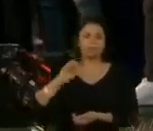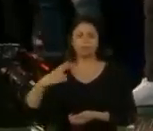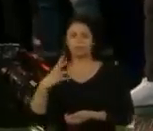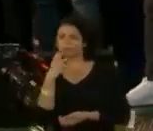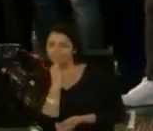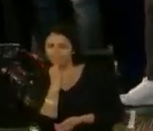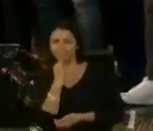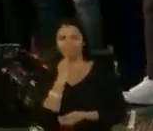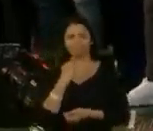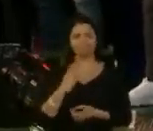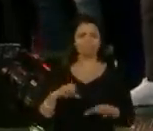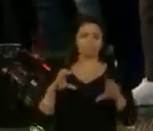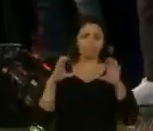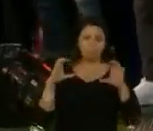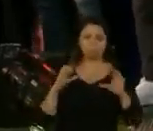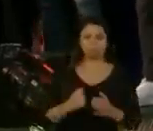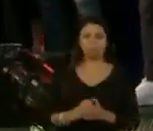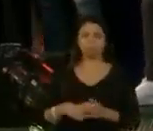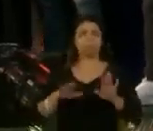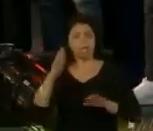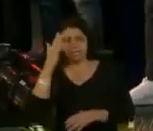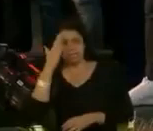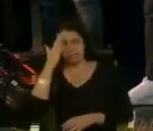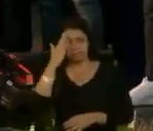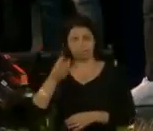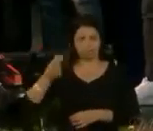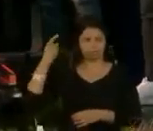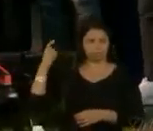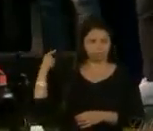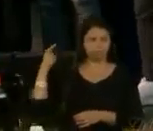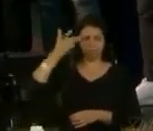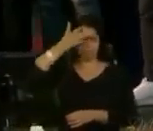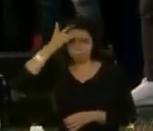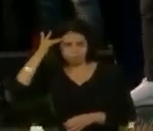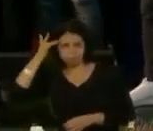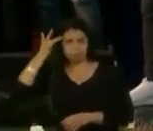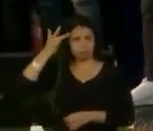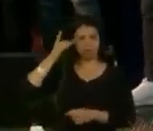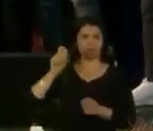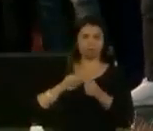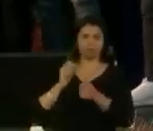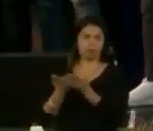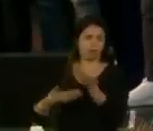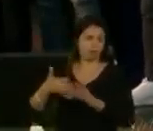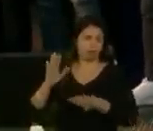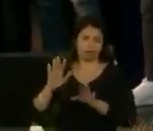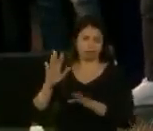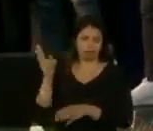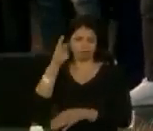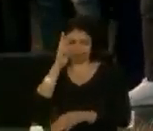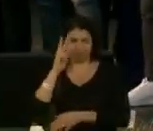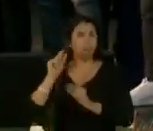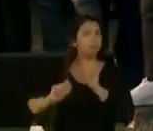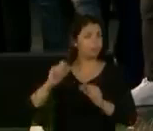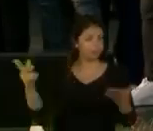omissão. Nós sabemos lá atrás, quando uma pessoa lavou as suas mãos, o que aconteceu com o Filho